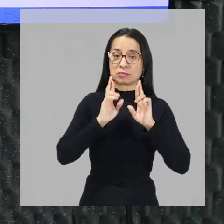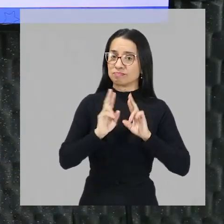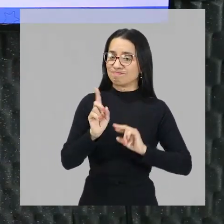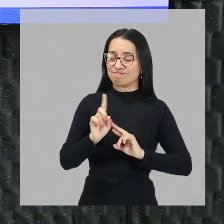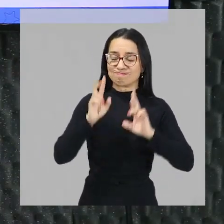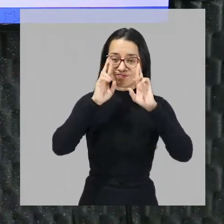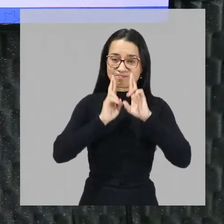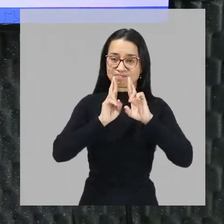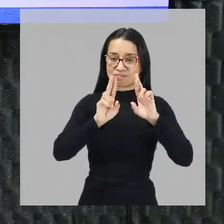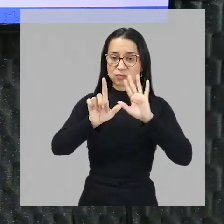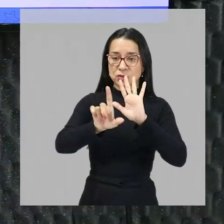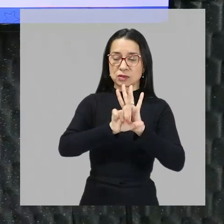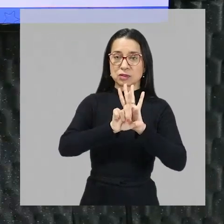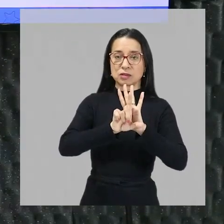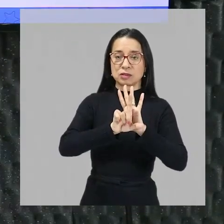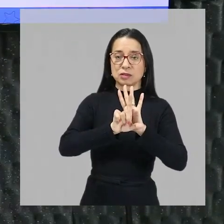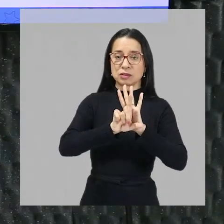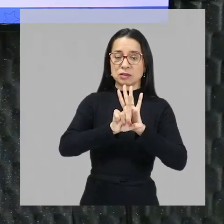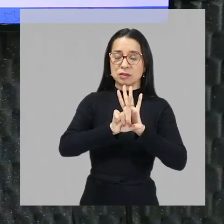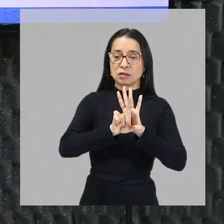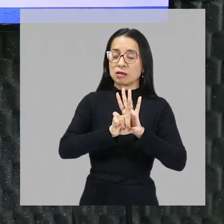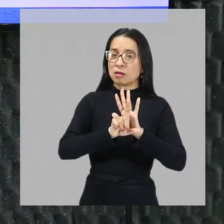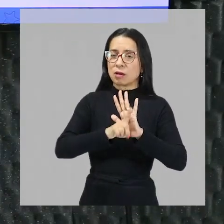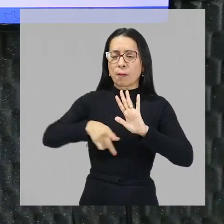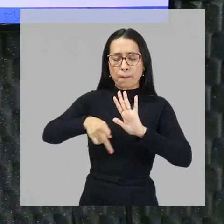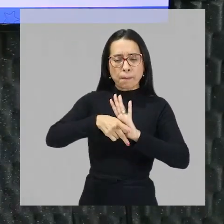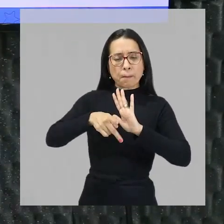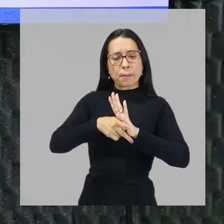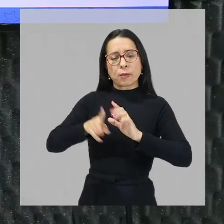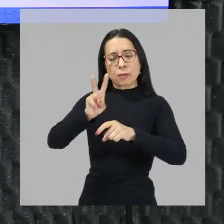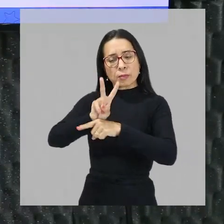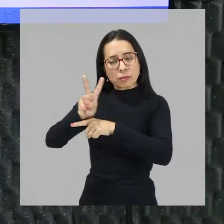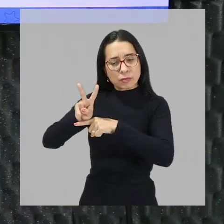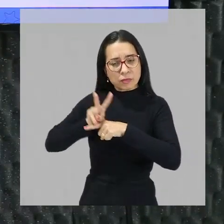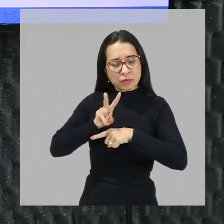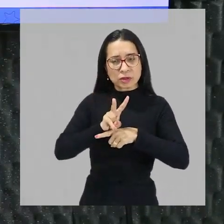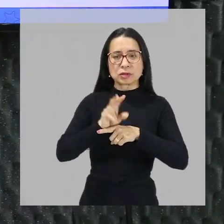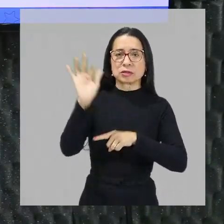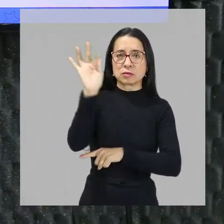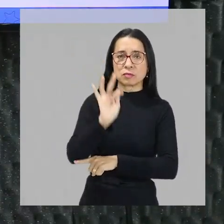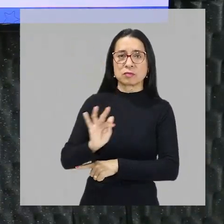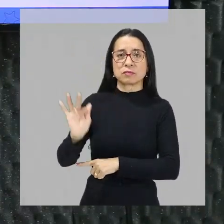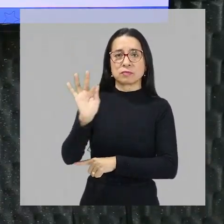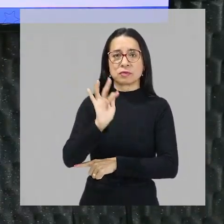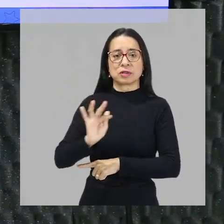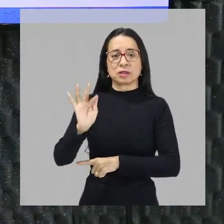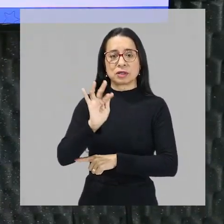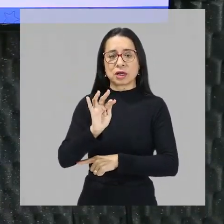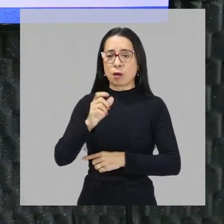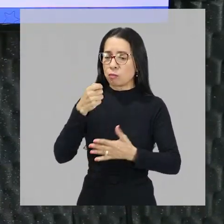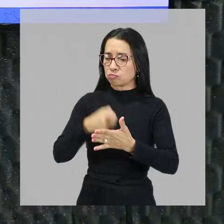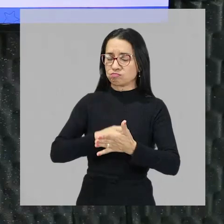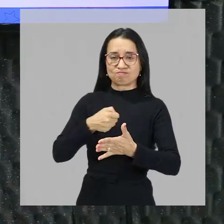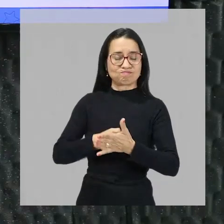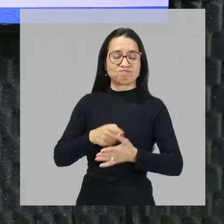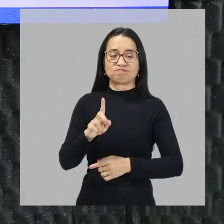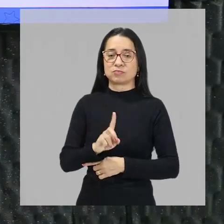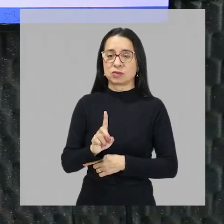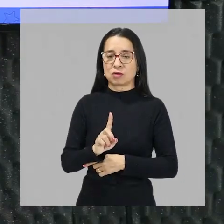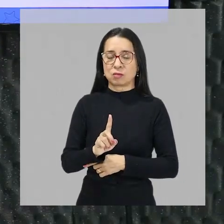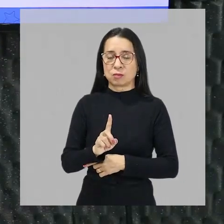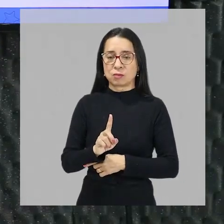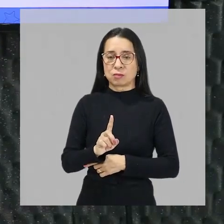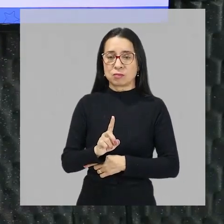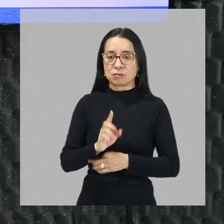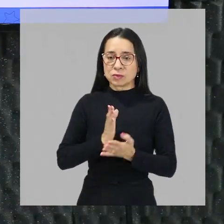lei, e a própria fiscalização do órgão federal, né, também não se faz cumprir por conta da